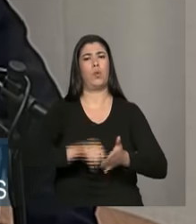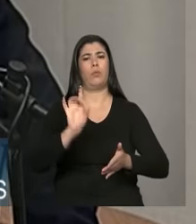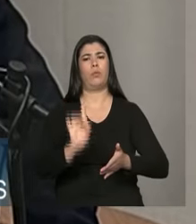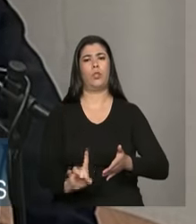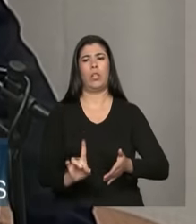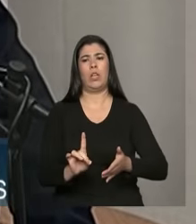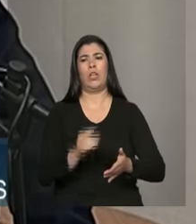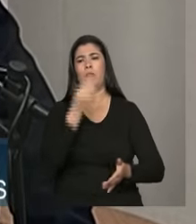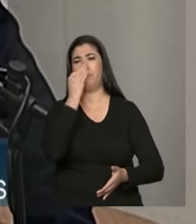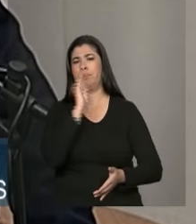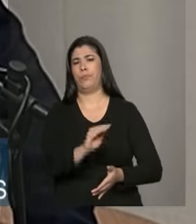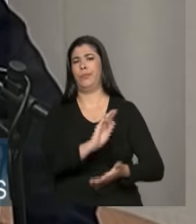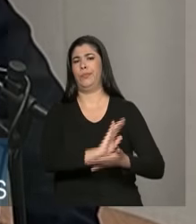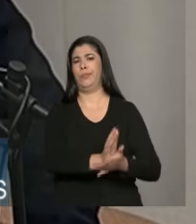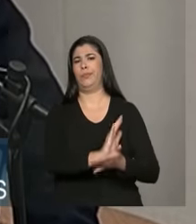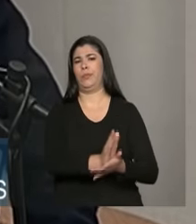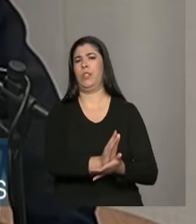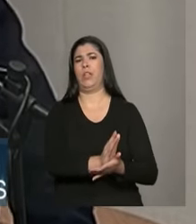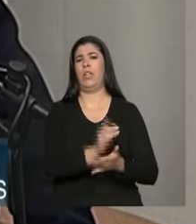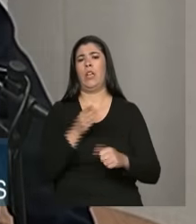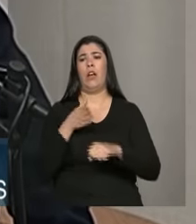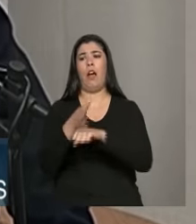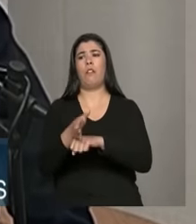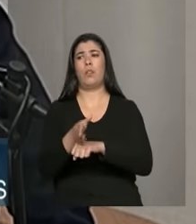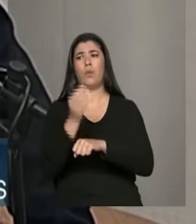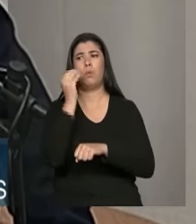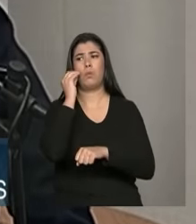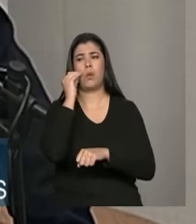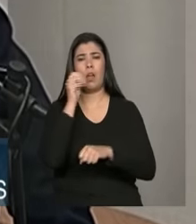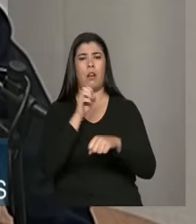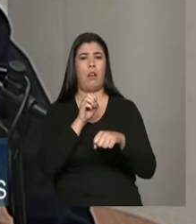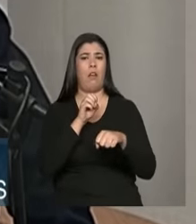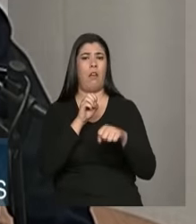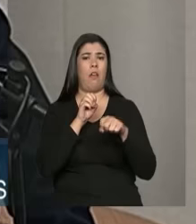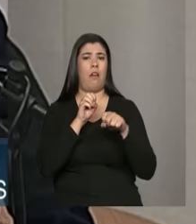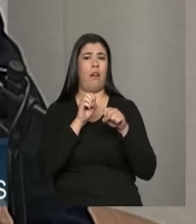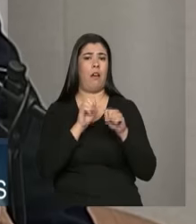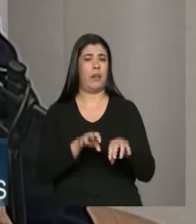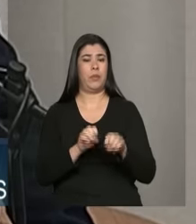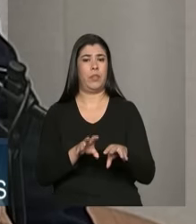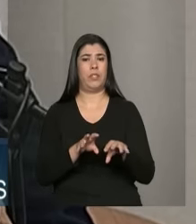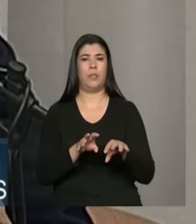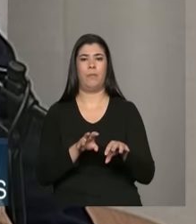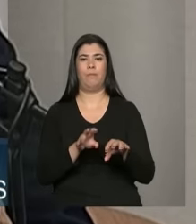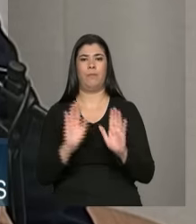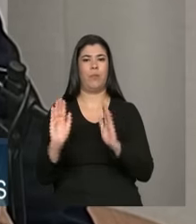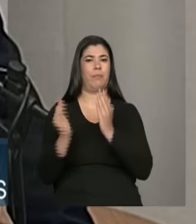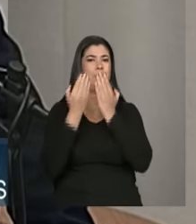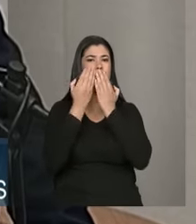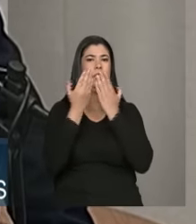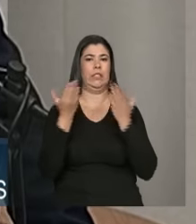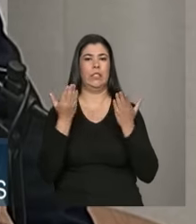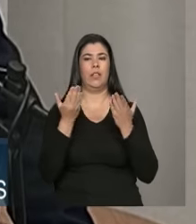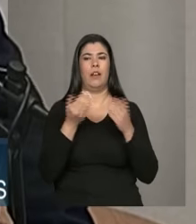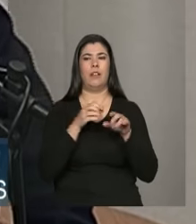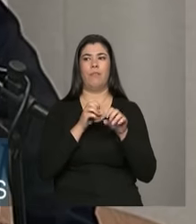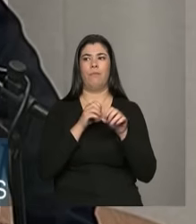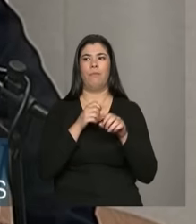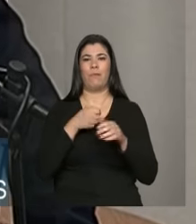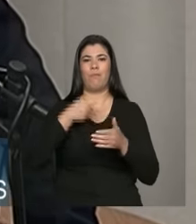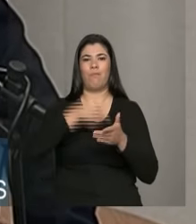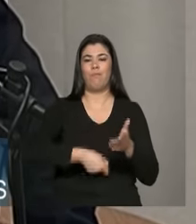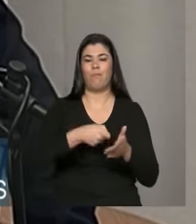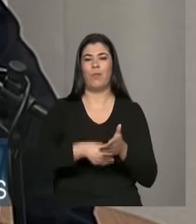acesso à educação o acesso à profissionalização né O que dificulta essas pessoas se inserirem eh eh